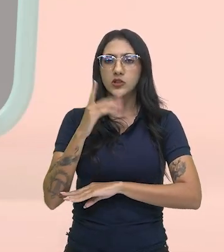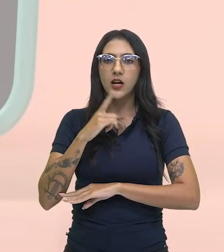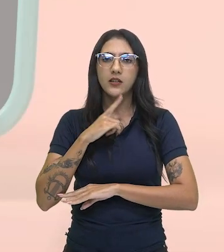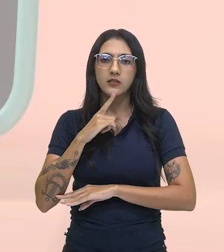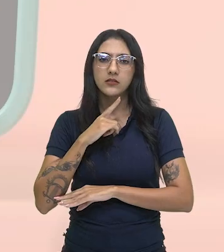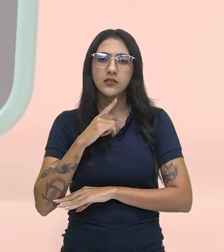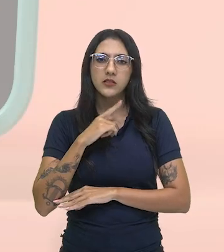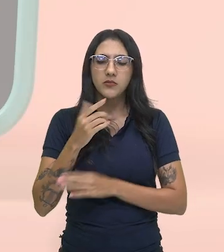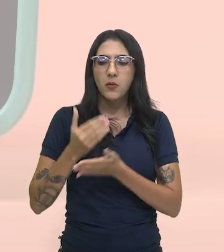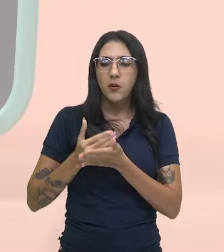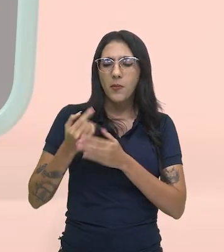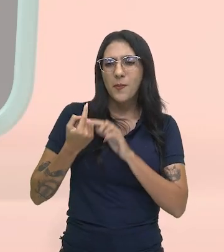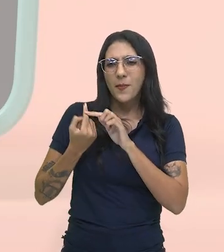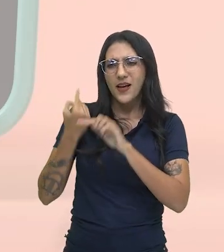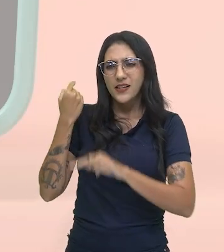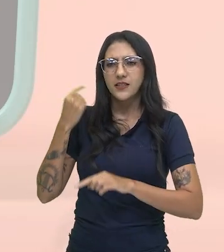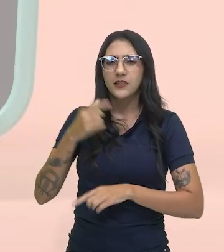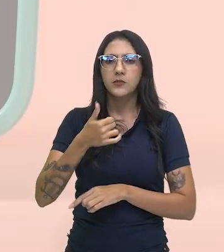desde